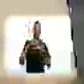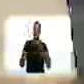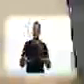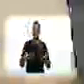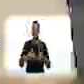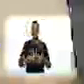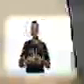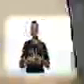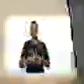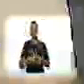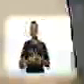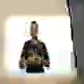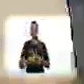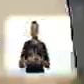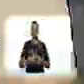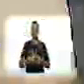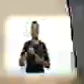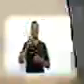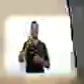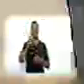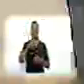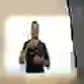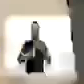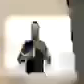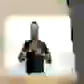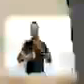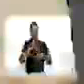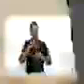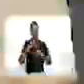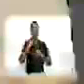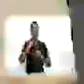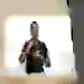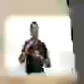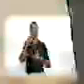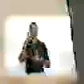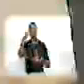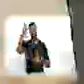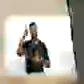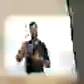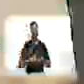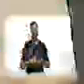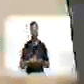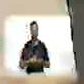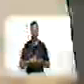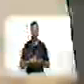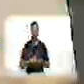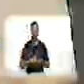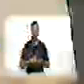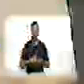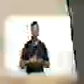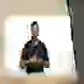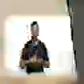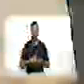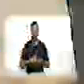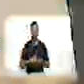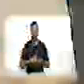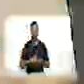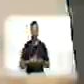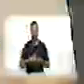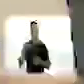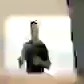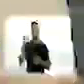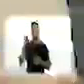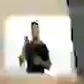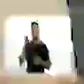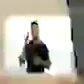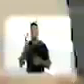e e e e eh eh nós estamos trabalhando para isso eh e ô Helder eh